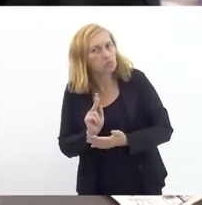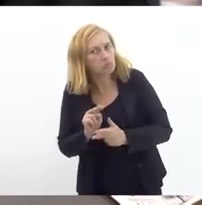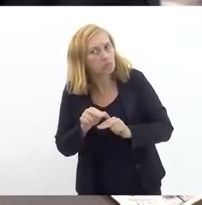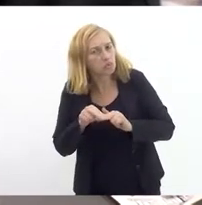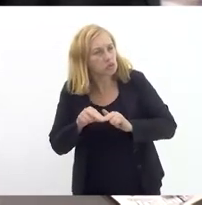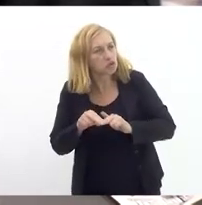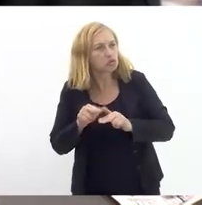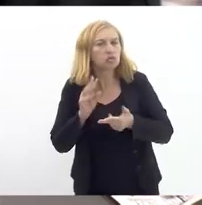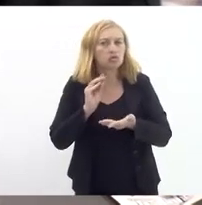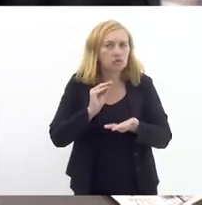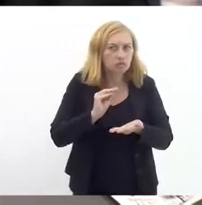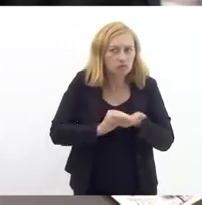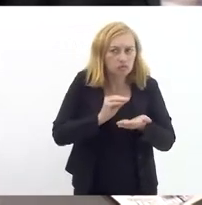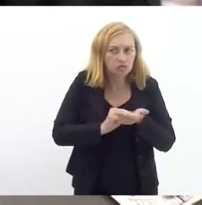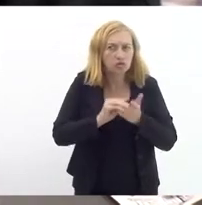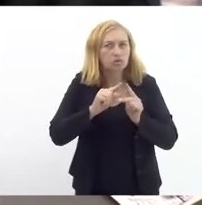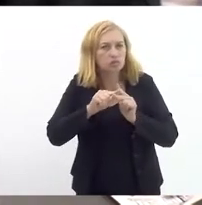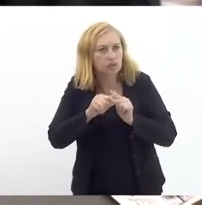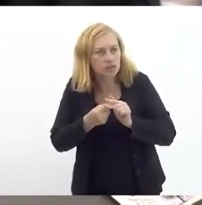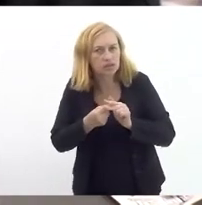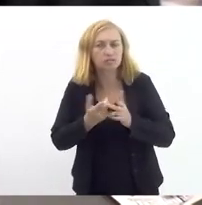falta de manutenção.